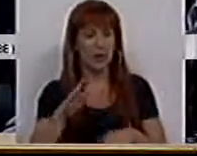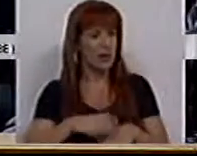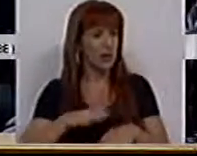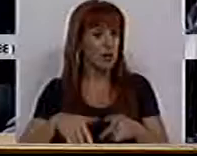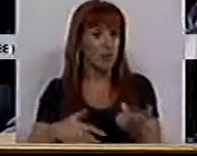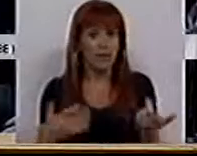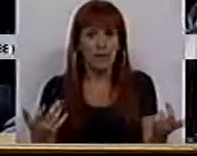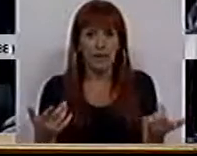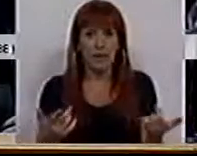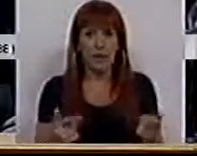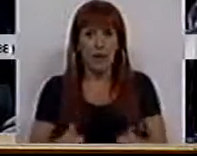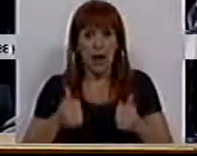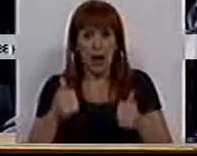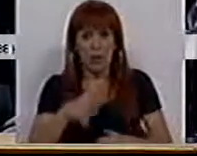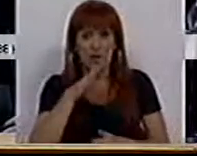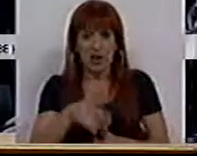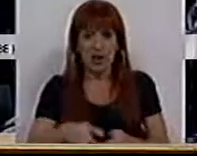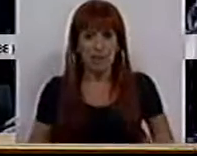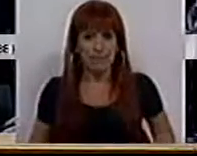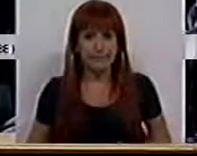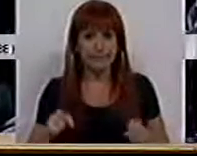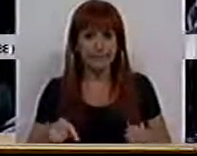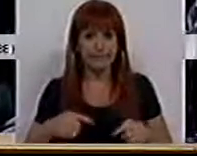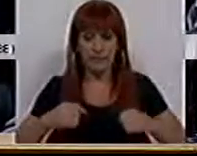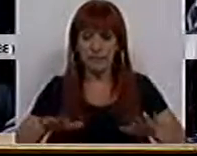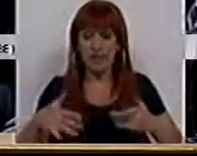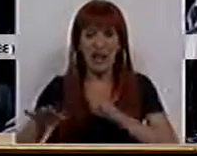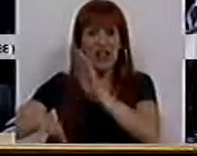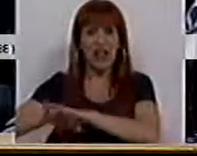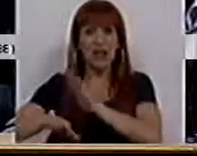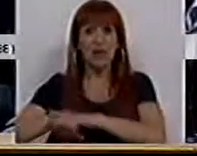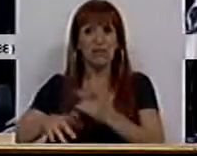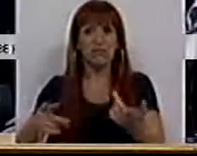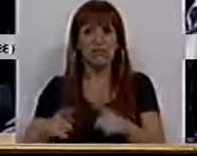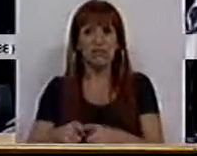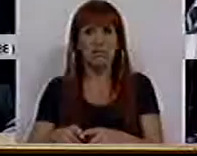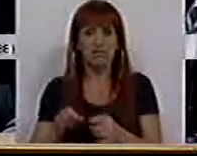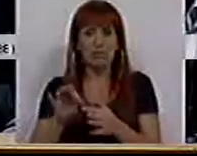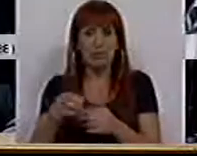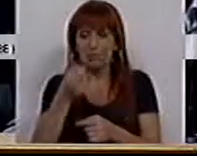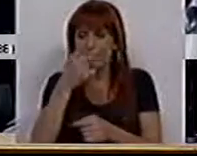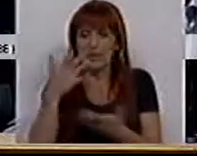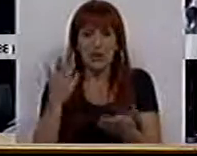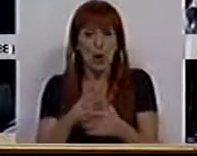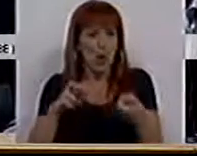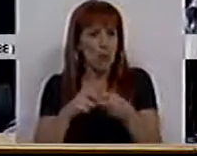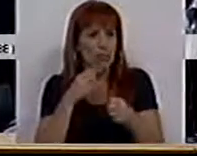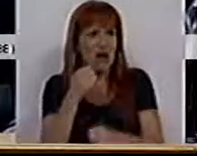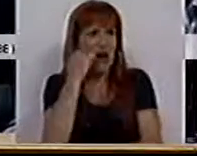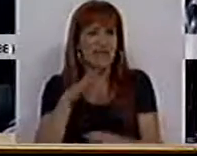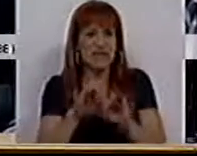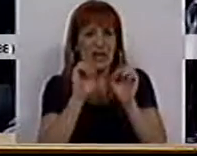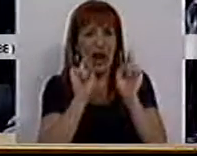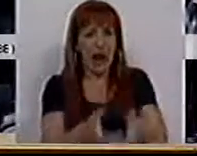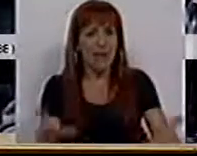por isso que é correto dizer que estas iniciativas da direita são meros paliativos para um problema tão grave